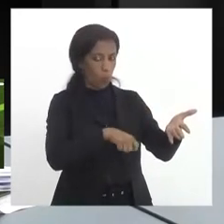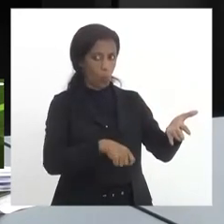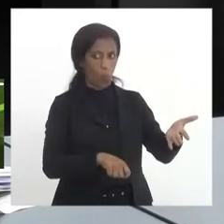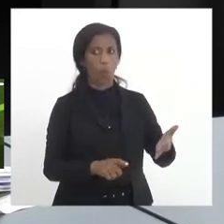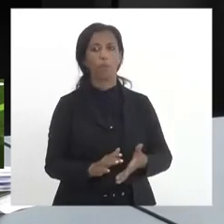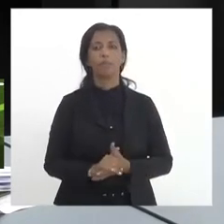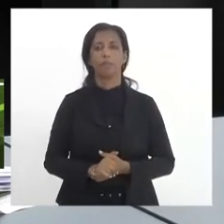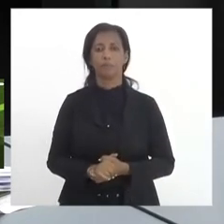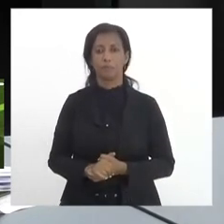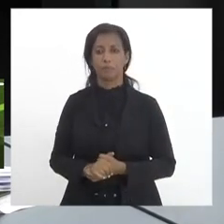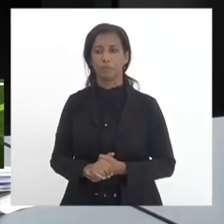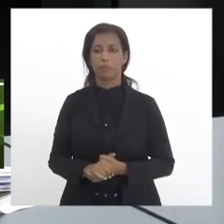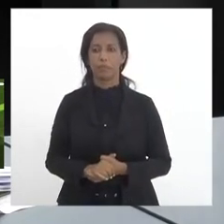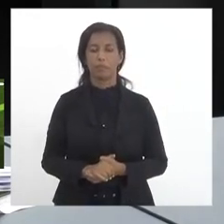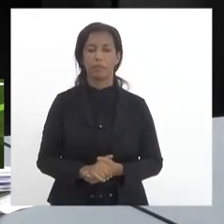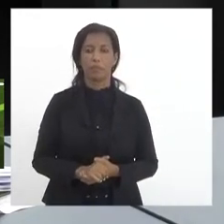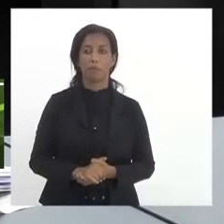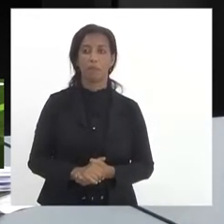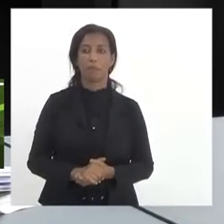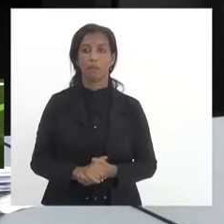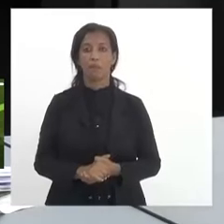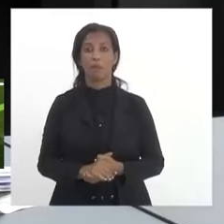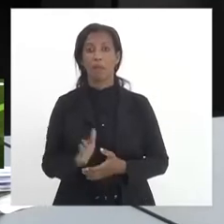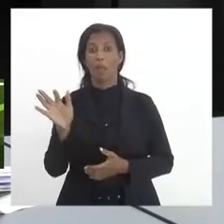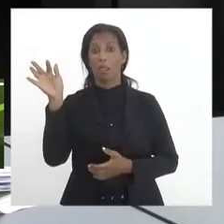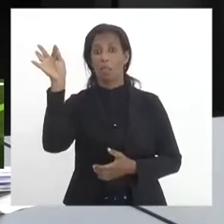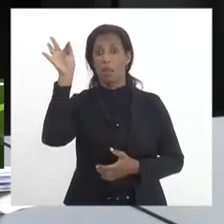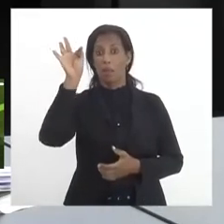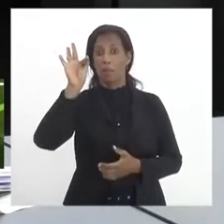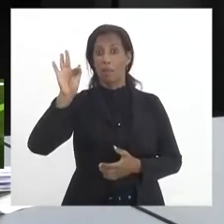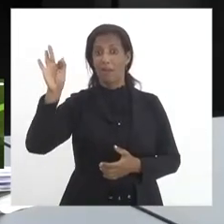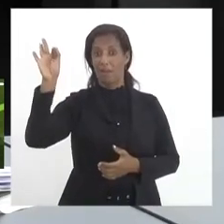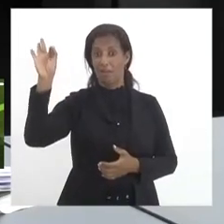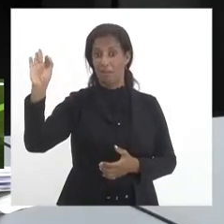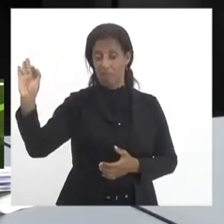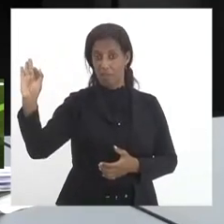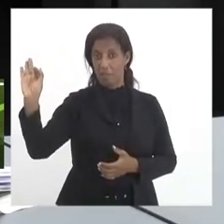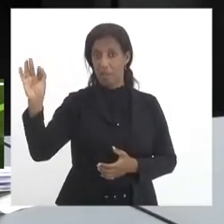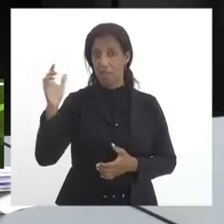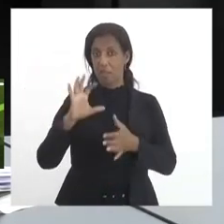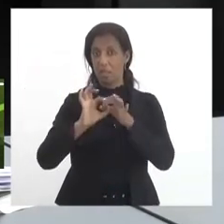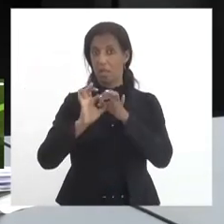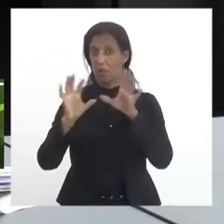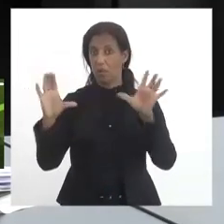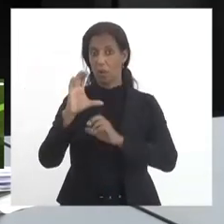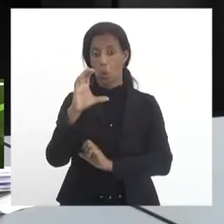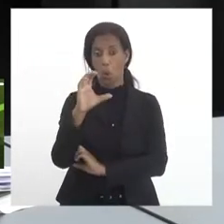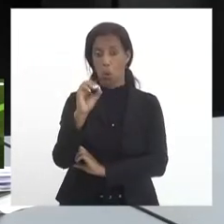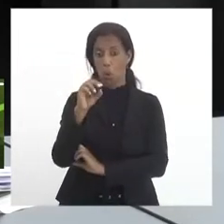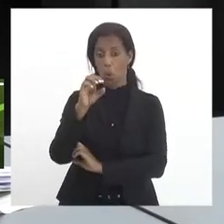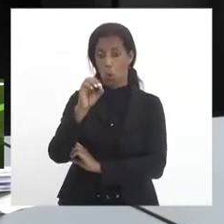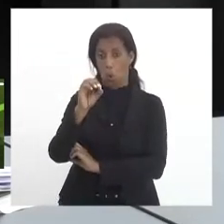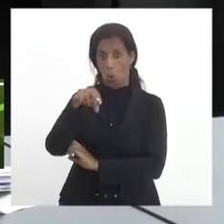também. Que tá na França não liberou para a Coronavac nem a Alemanha, foi só a Espanha.